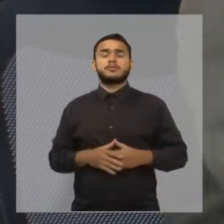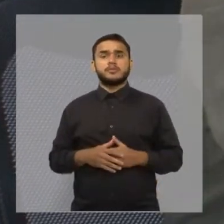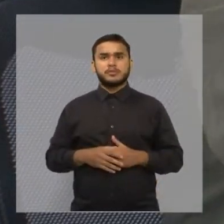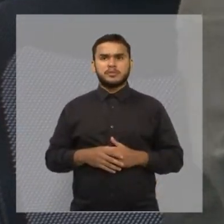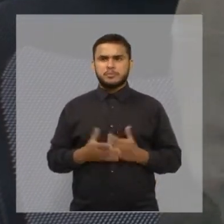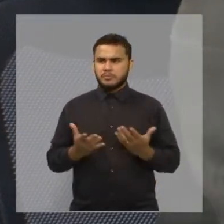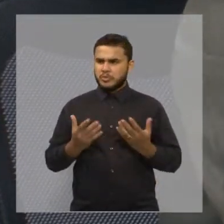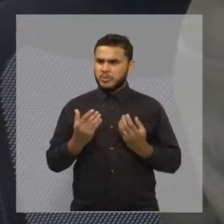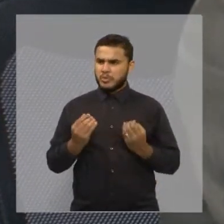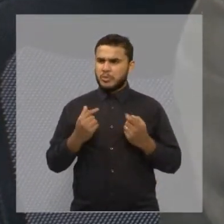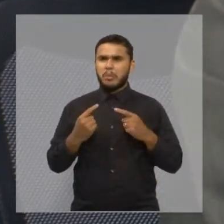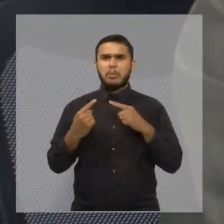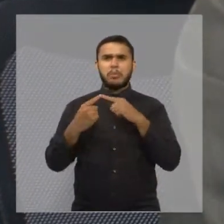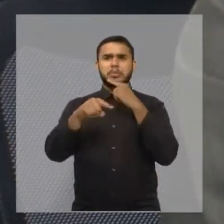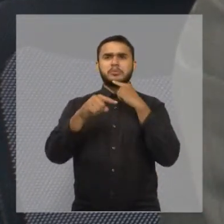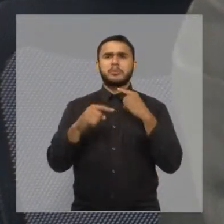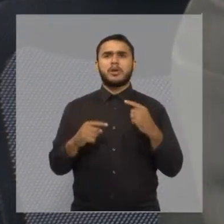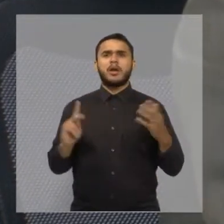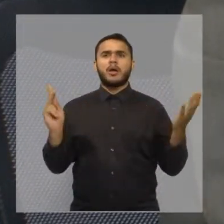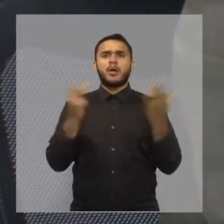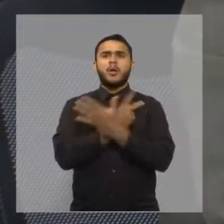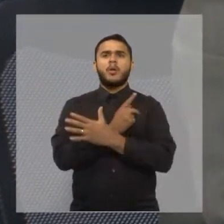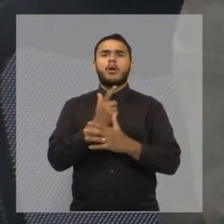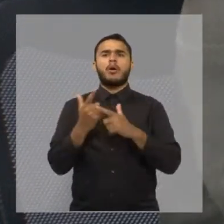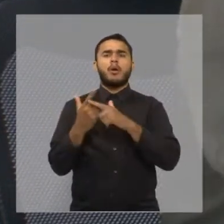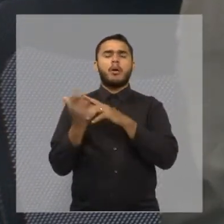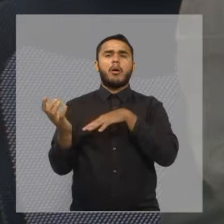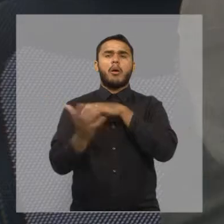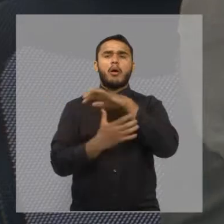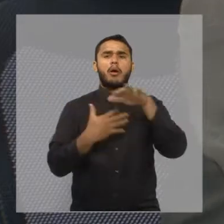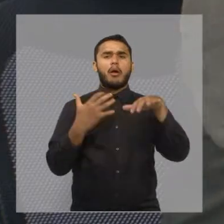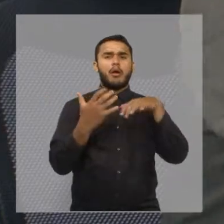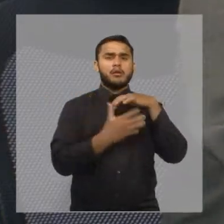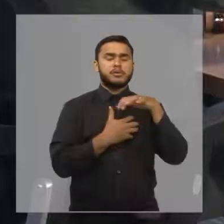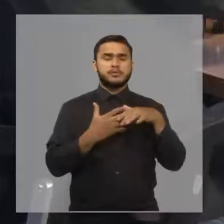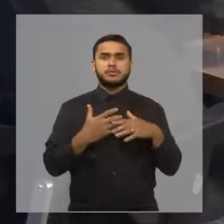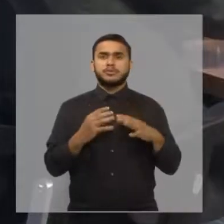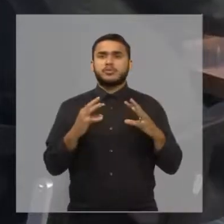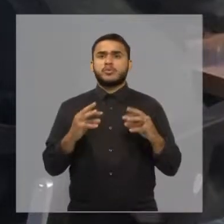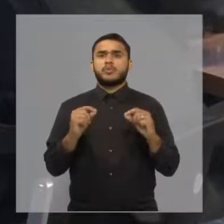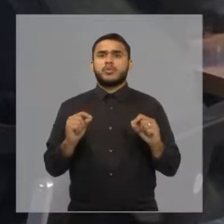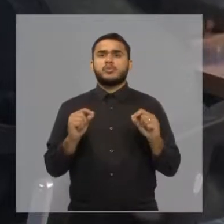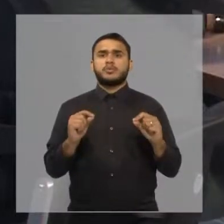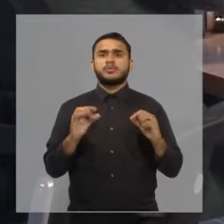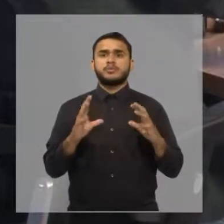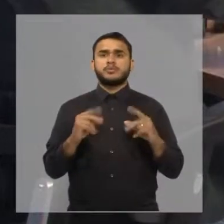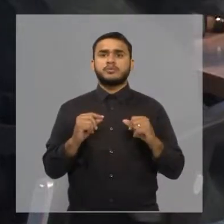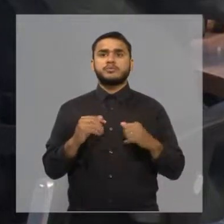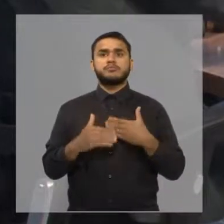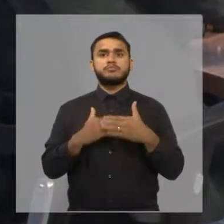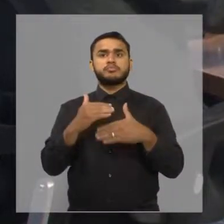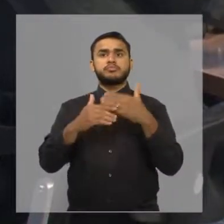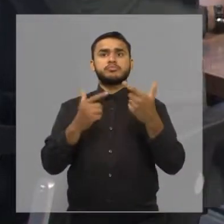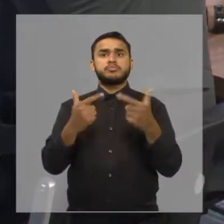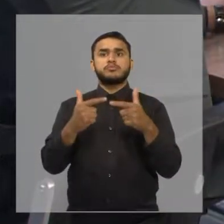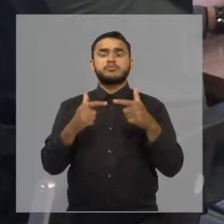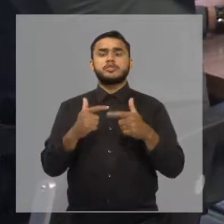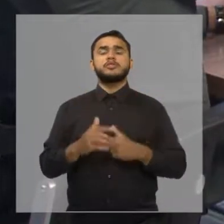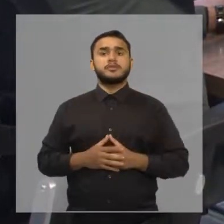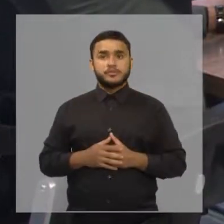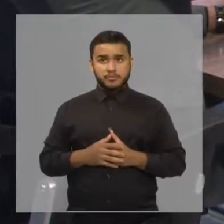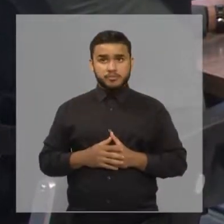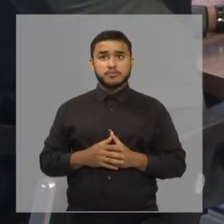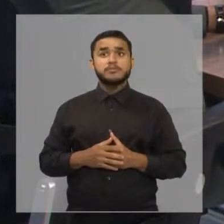essas bravatas que cria problemas, inclusive, de interlocuções para questões, né, de desenvolvimento regional, que